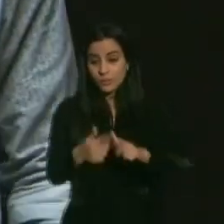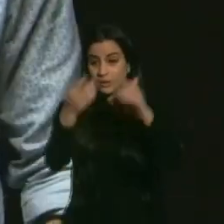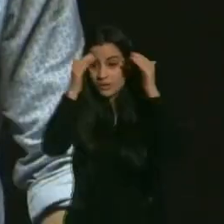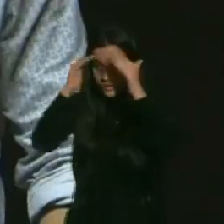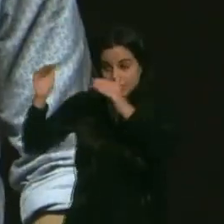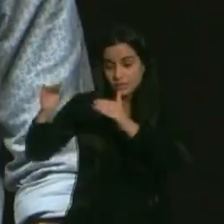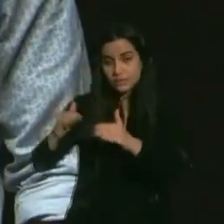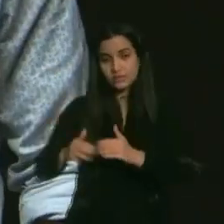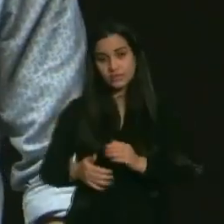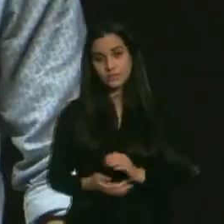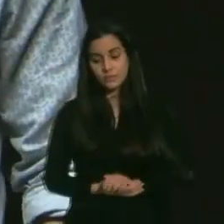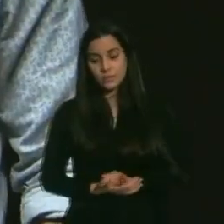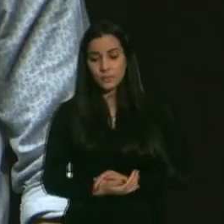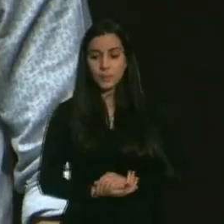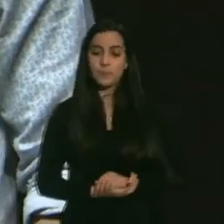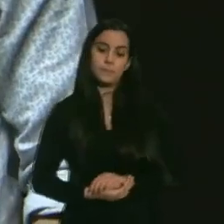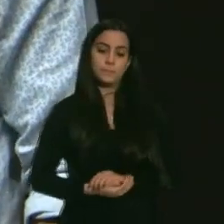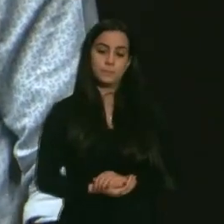ouvimos.